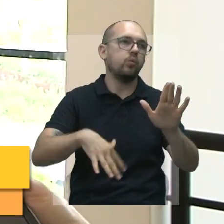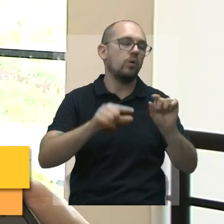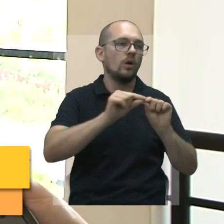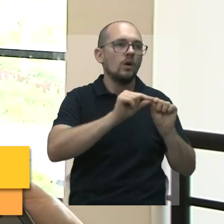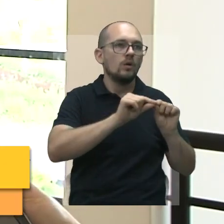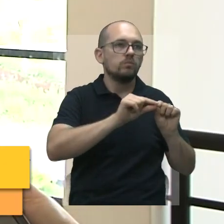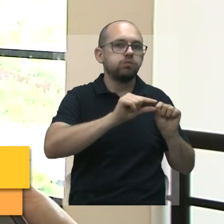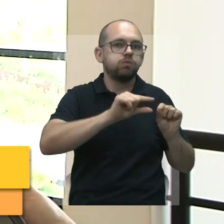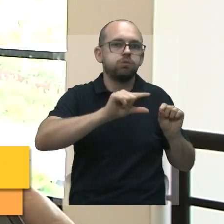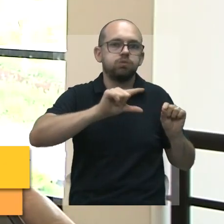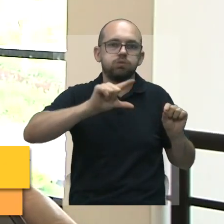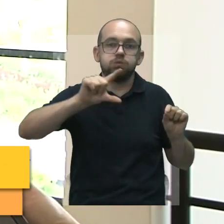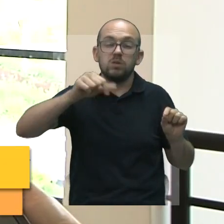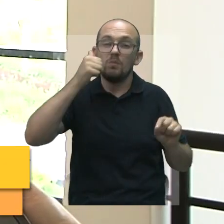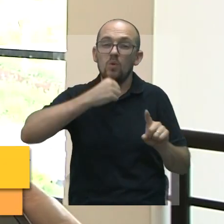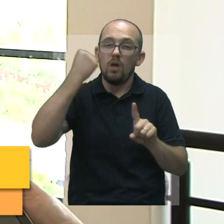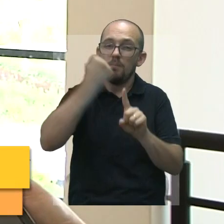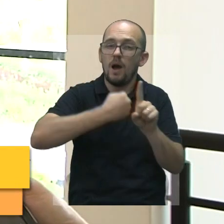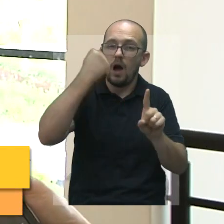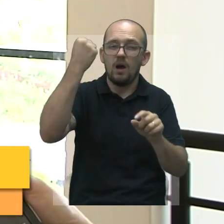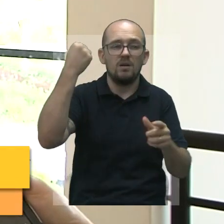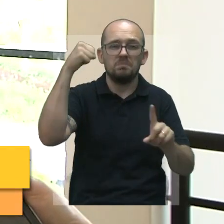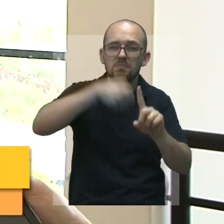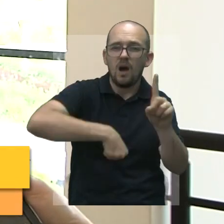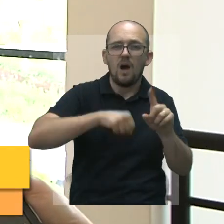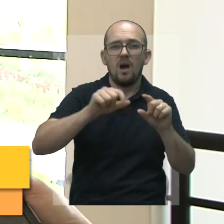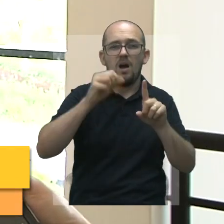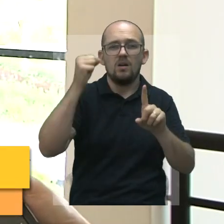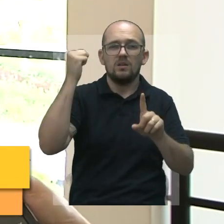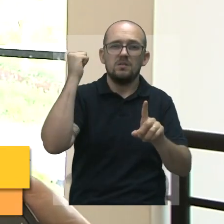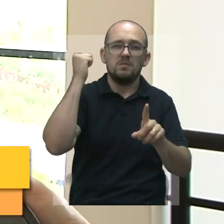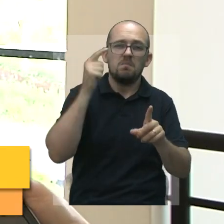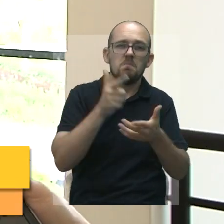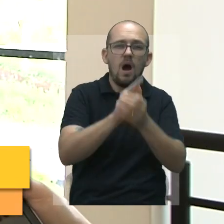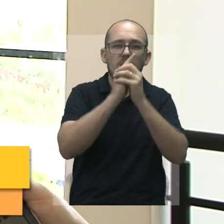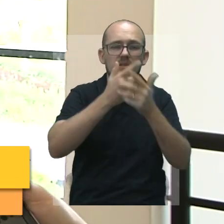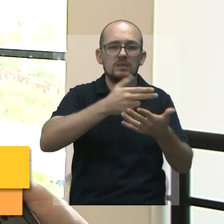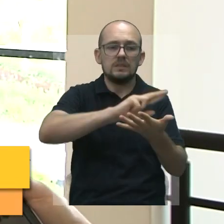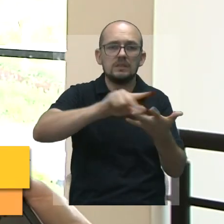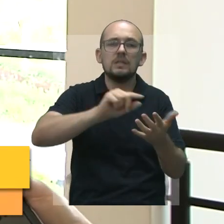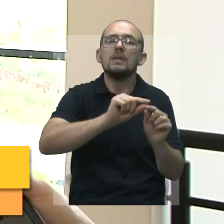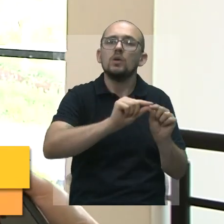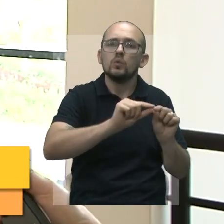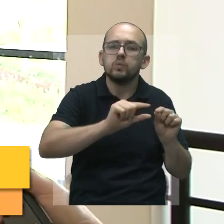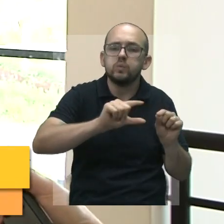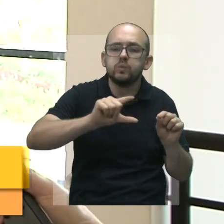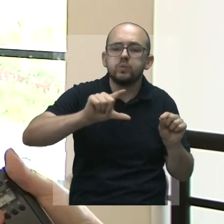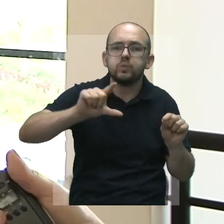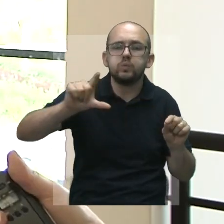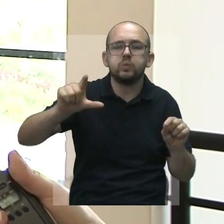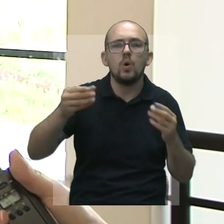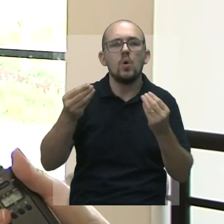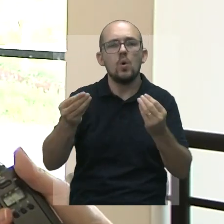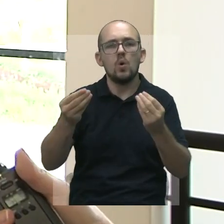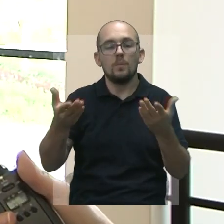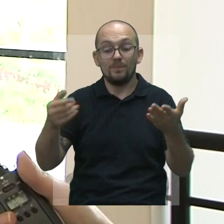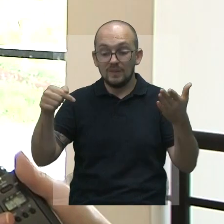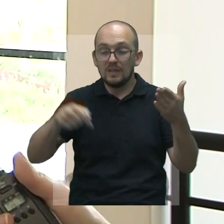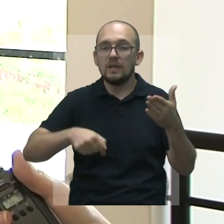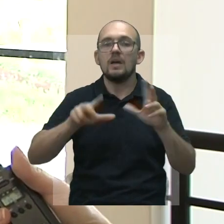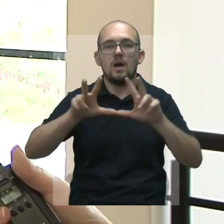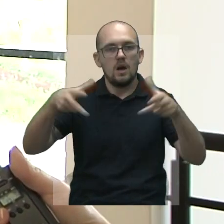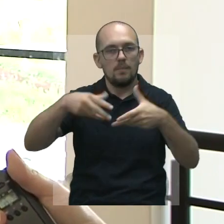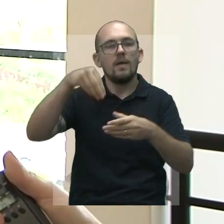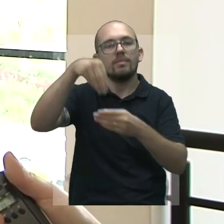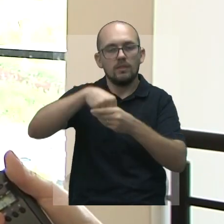de violência contra a mulher. E Jaú nós temos hoje, já dentro da própria Câmara Municipal, nós temos a